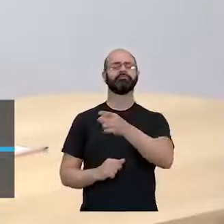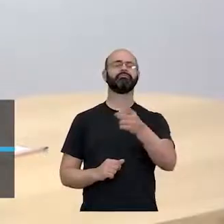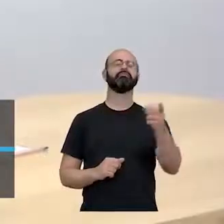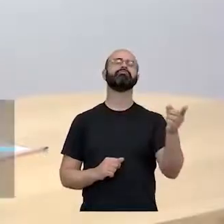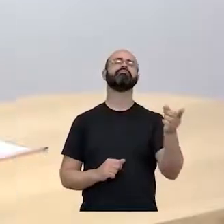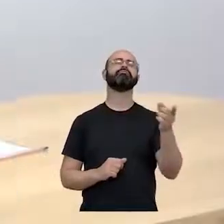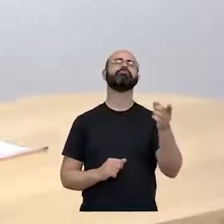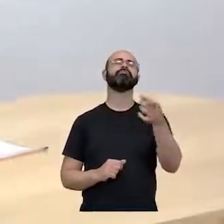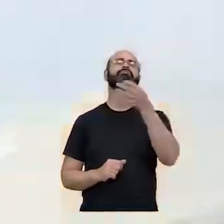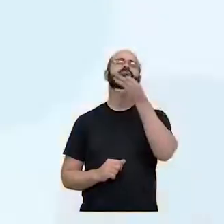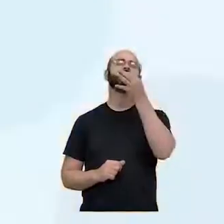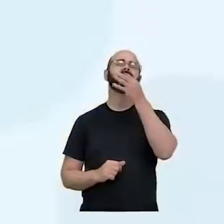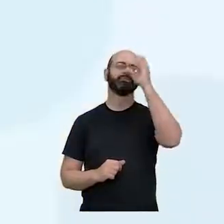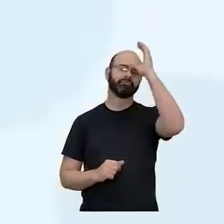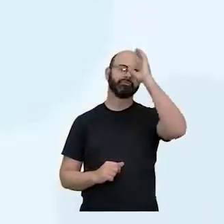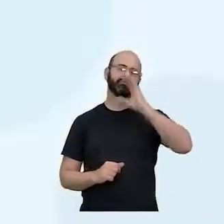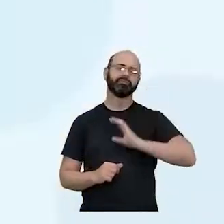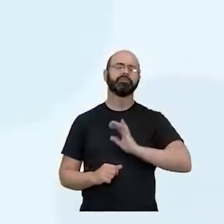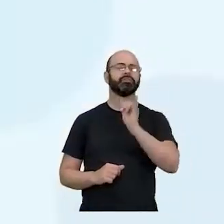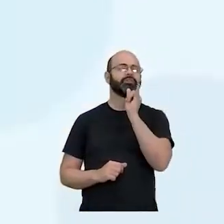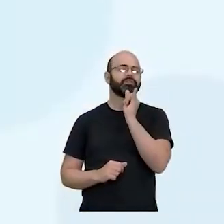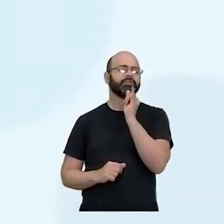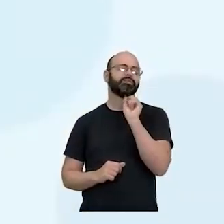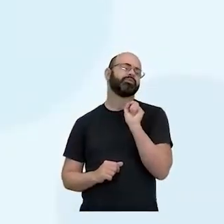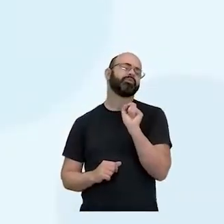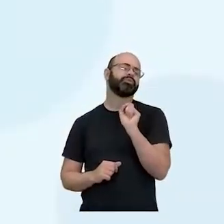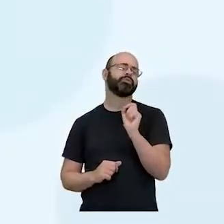de cidadania?